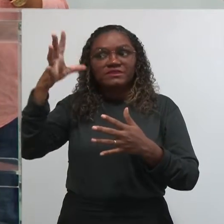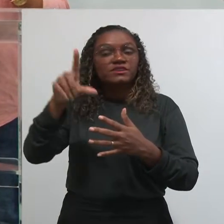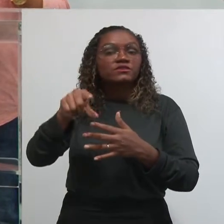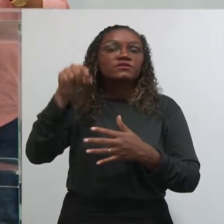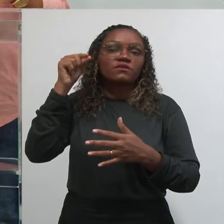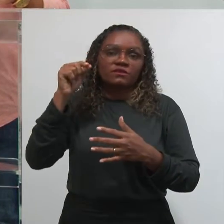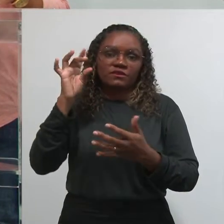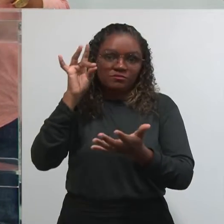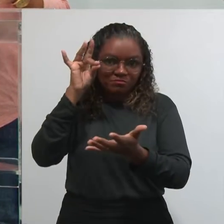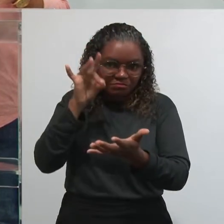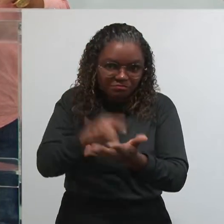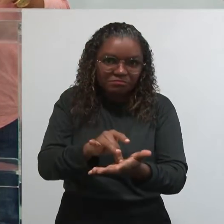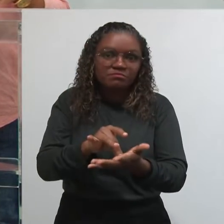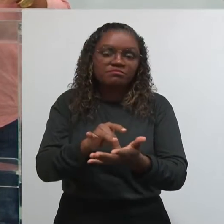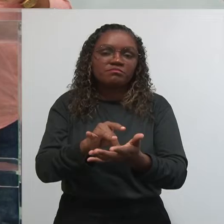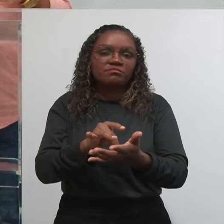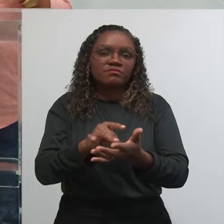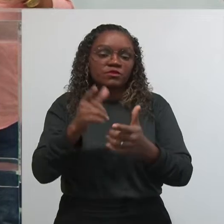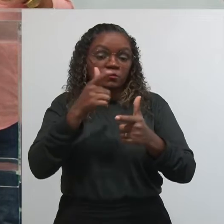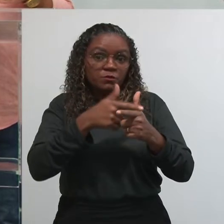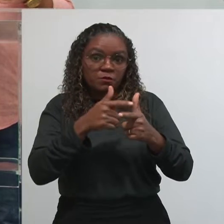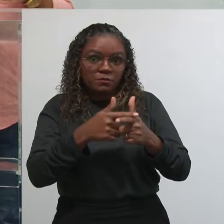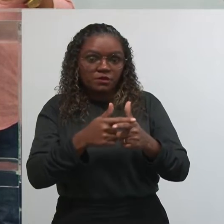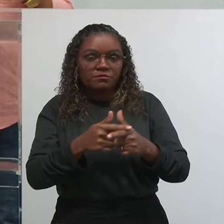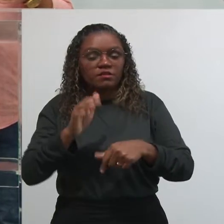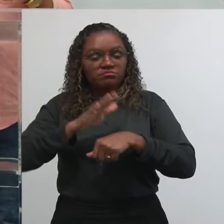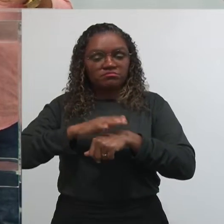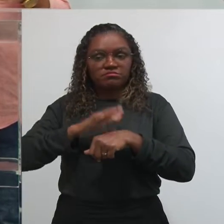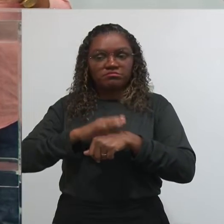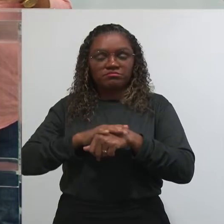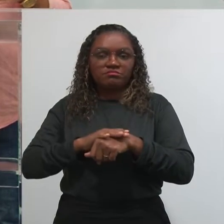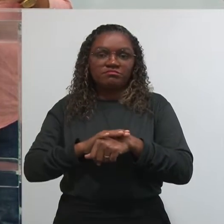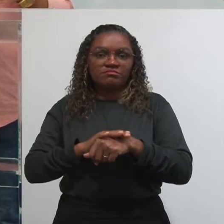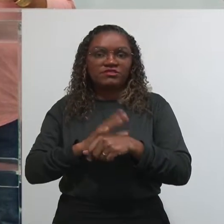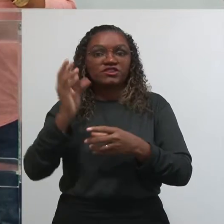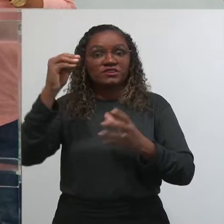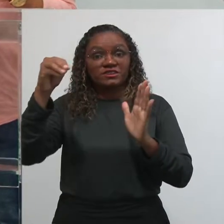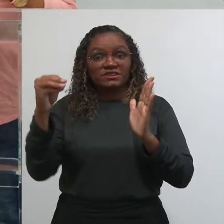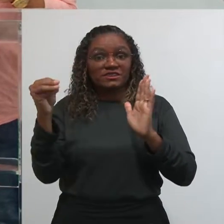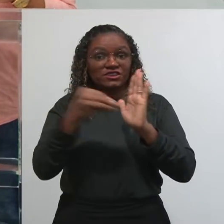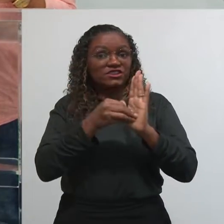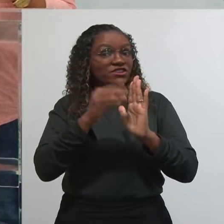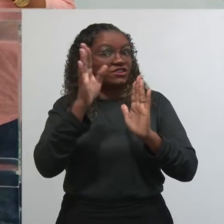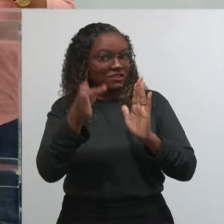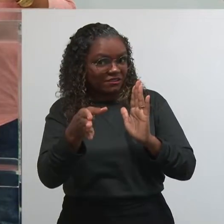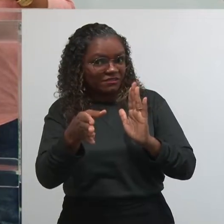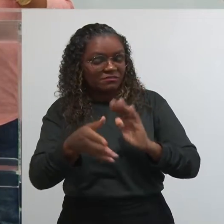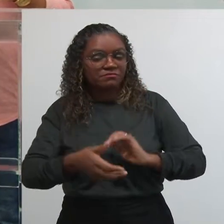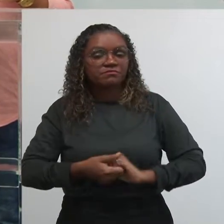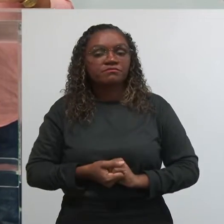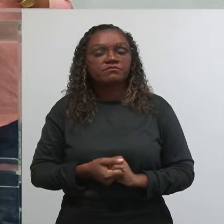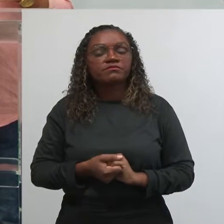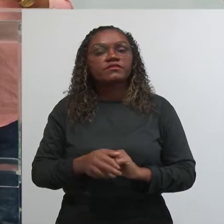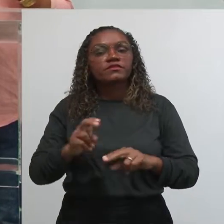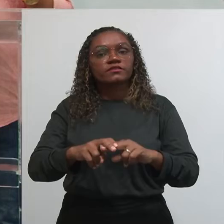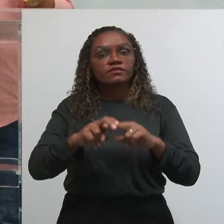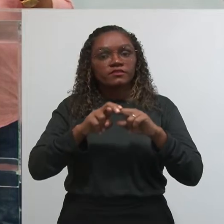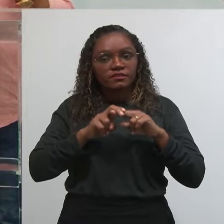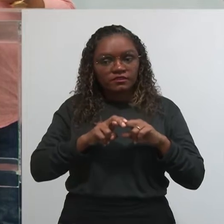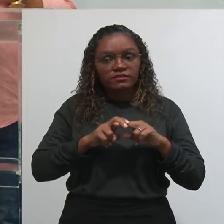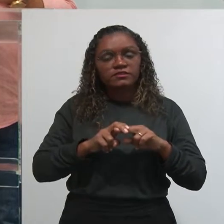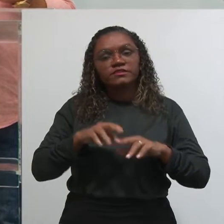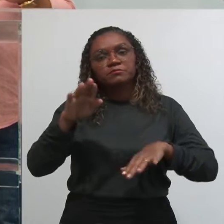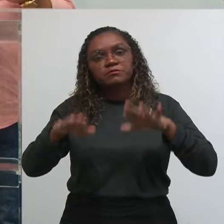problema que eu identifiquei e que eu tomei ação, né, que eu incluí na agenda. Então, essa decisão ela pode se dar por diferentes